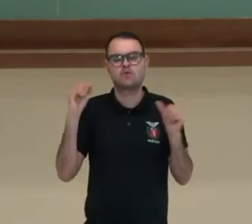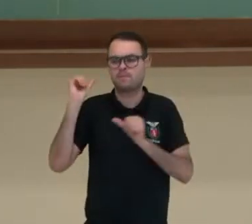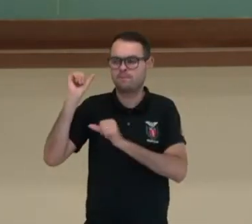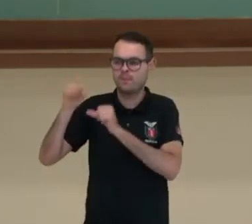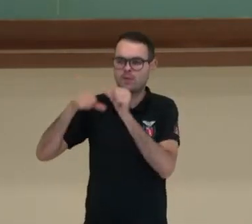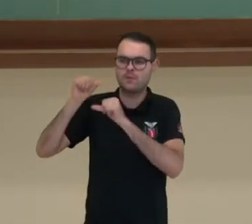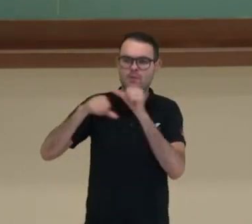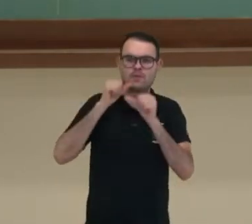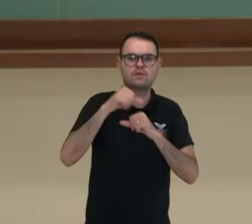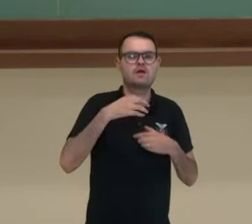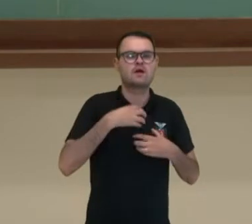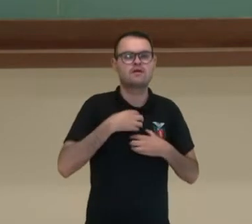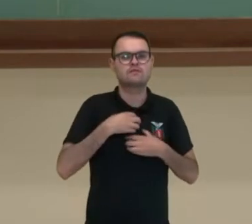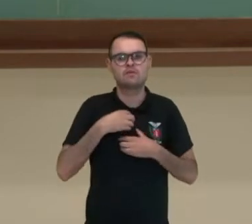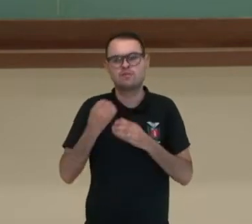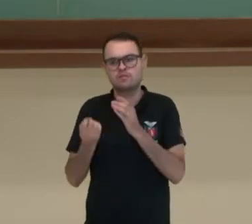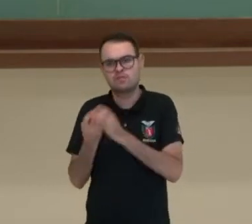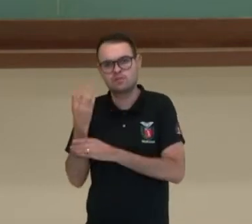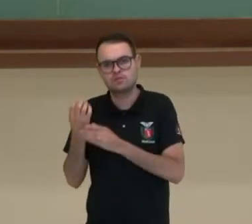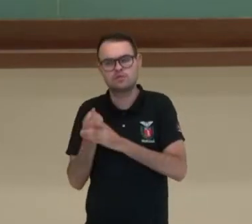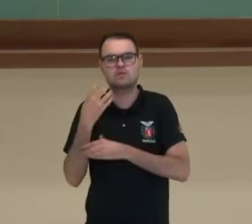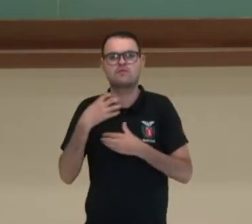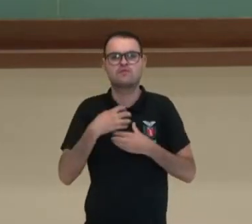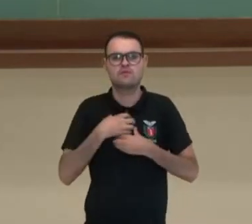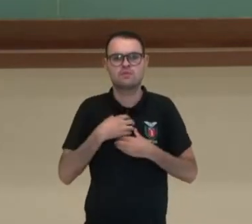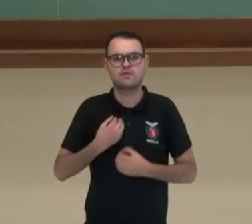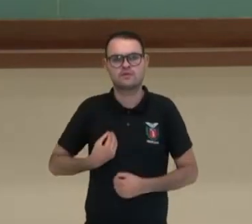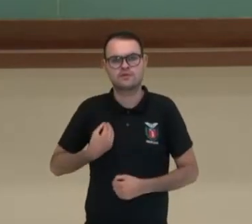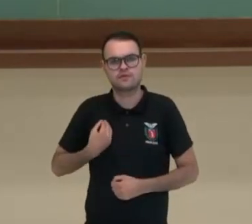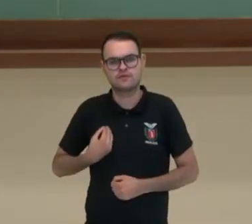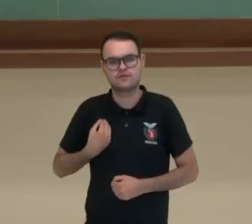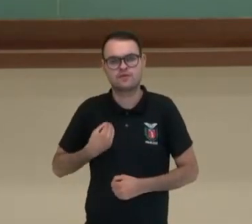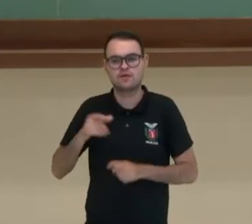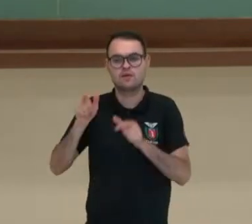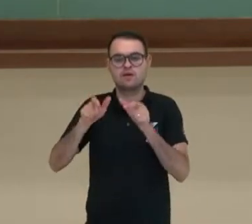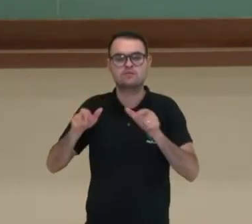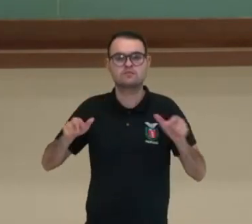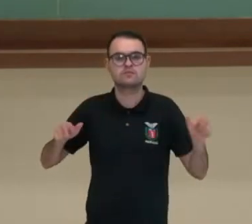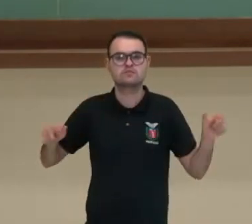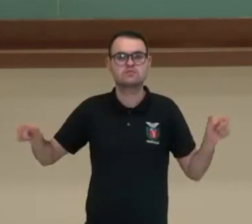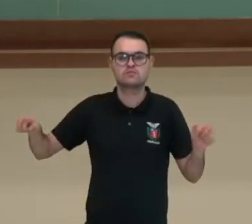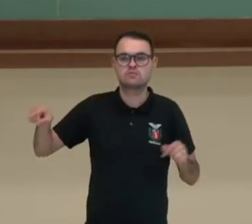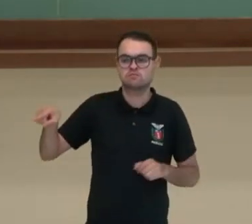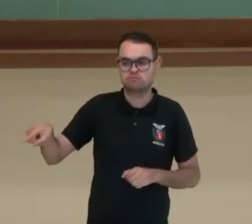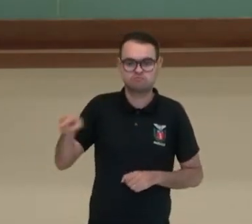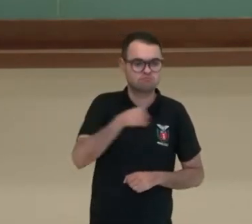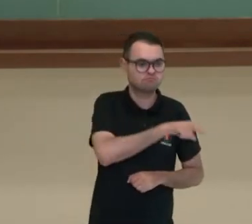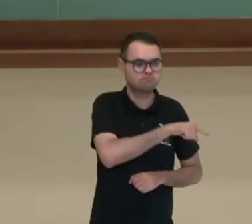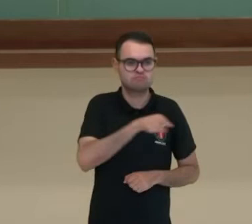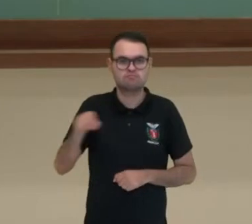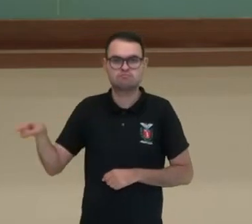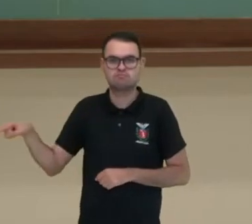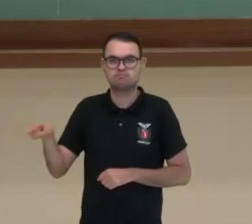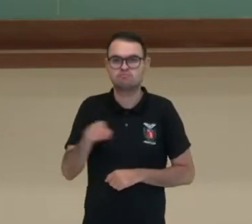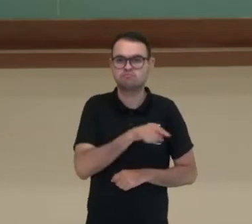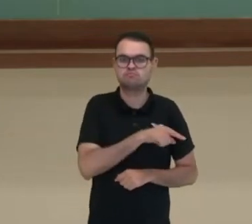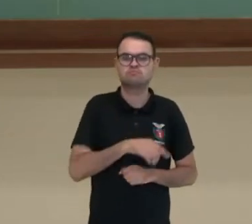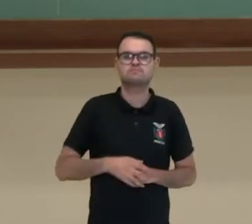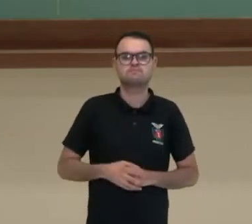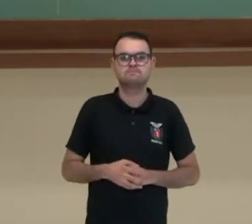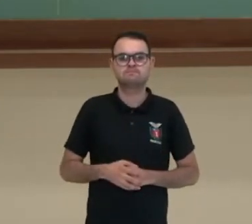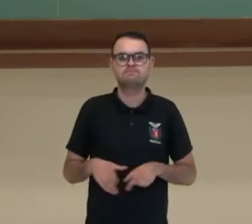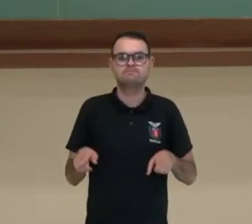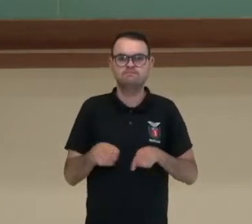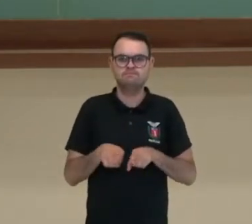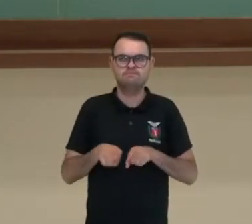mudanças na maneira de produção, na maneira de viver, na maneira que as pessoas se transportam de um lugar para o outro e até nas ideias das